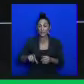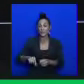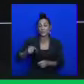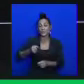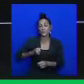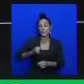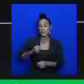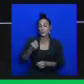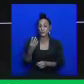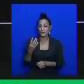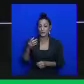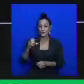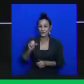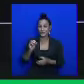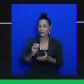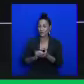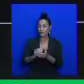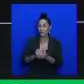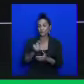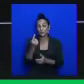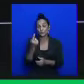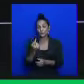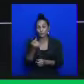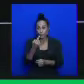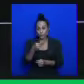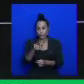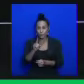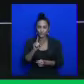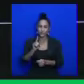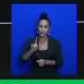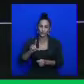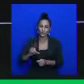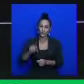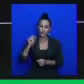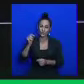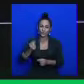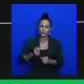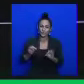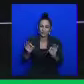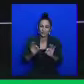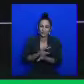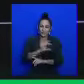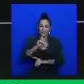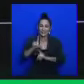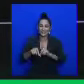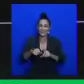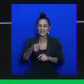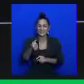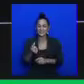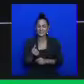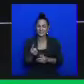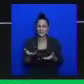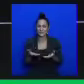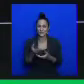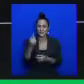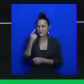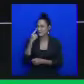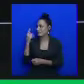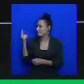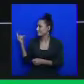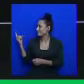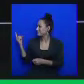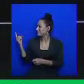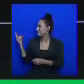Bola 49, só falta mais um número. Último número para fecharmos as 6 dezenas de hoje. Vem chegando, bola